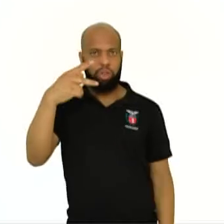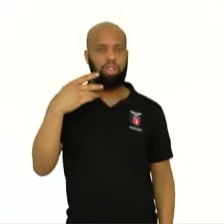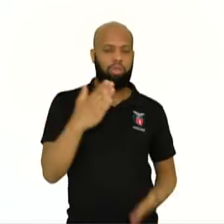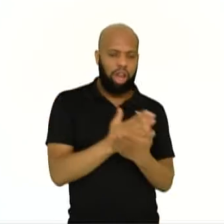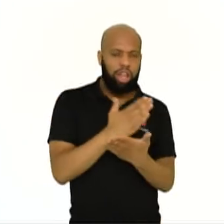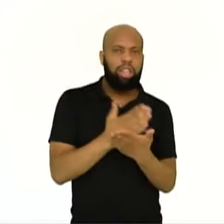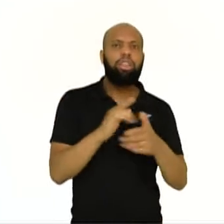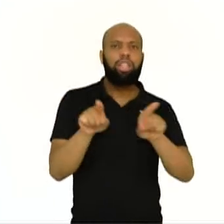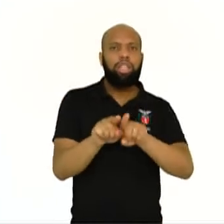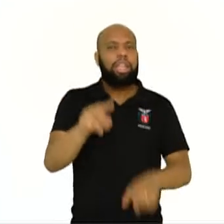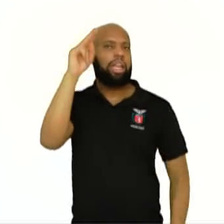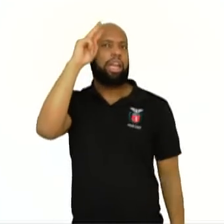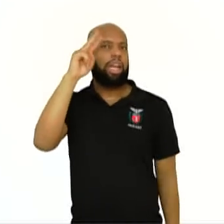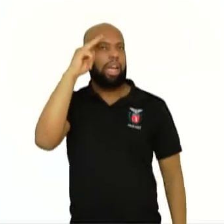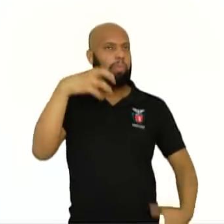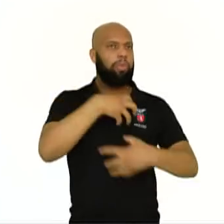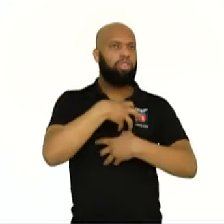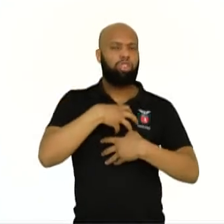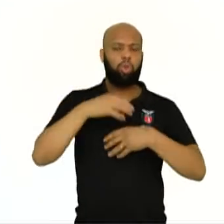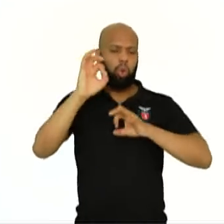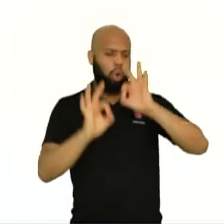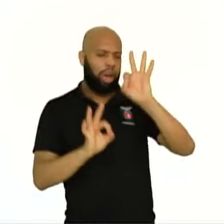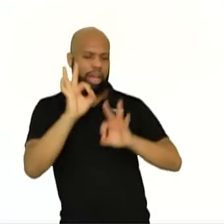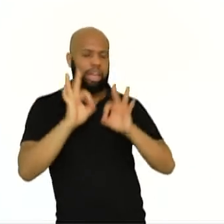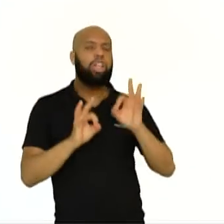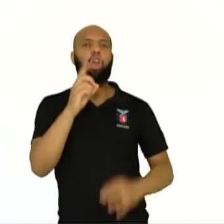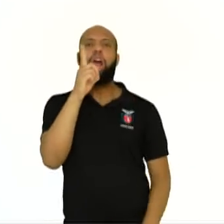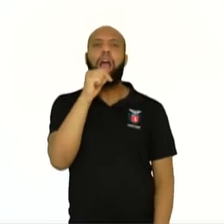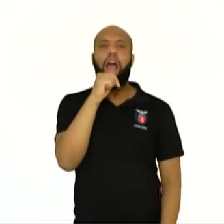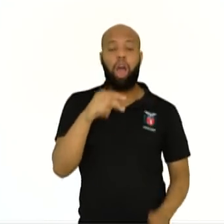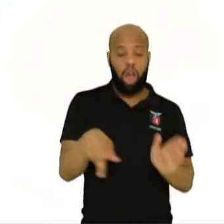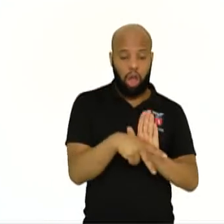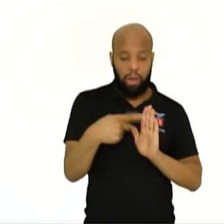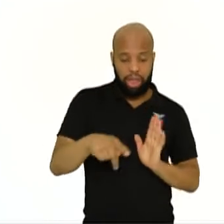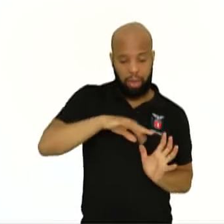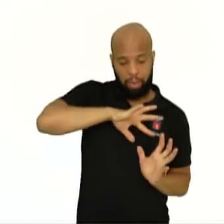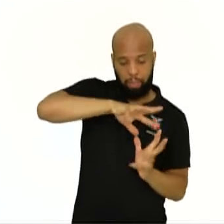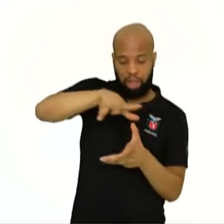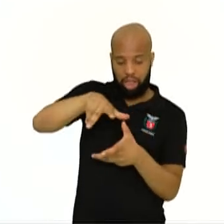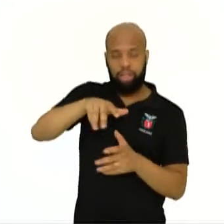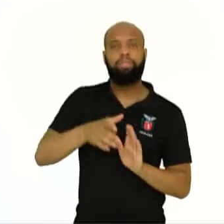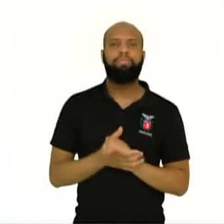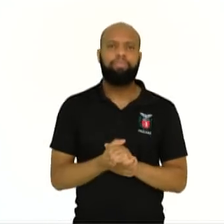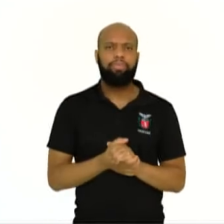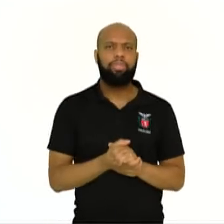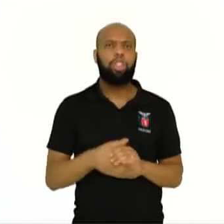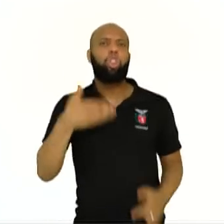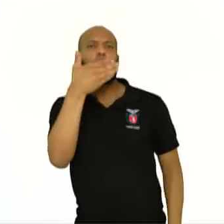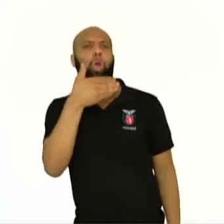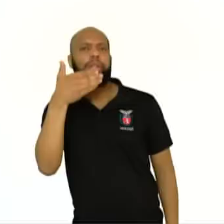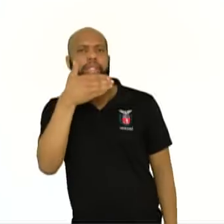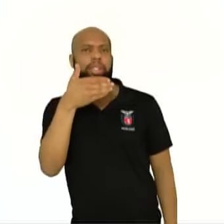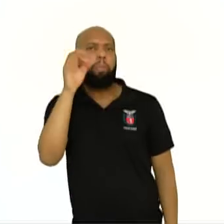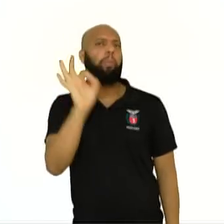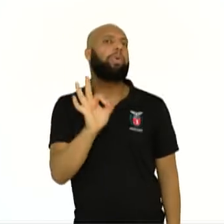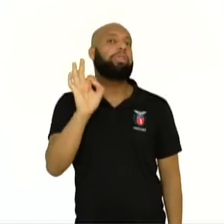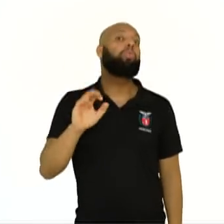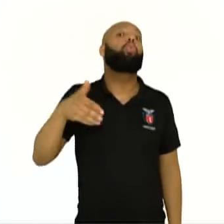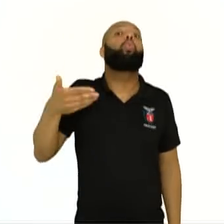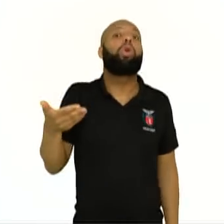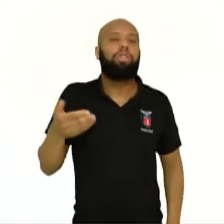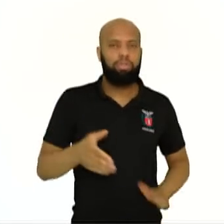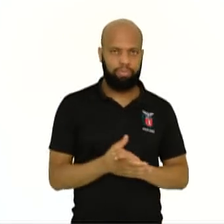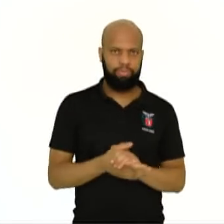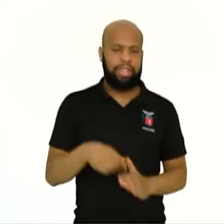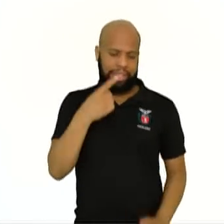matemática. Olha a parte em azul, praticamente só deu azul. Então, praticamente a